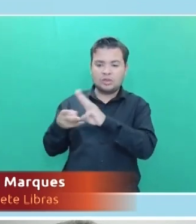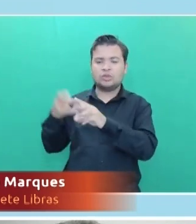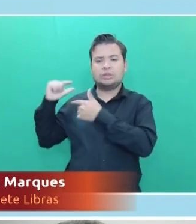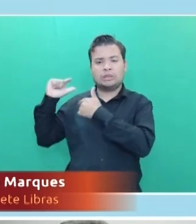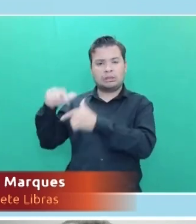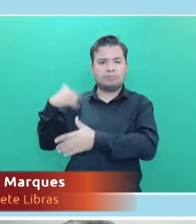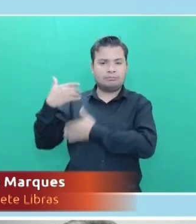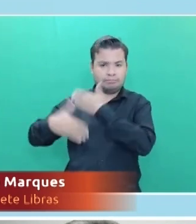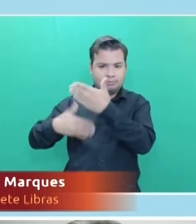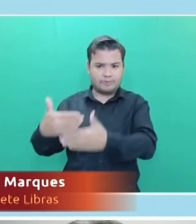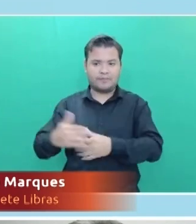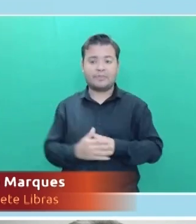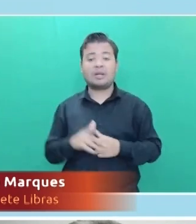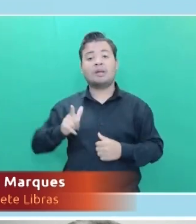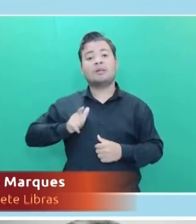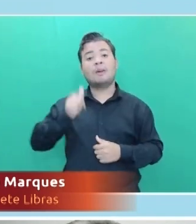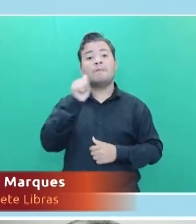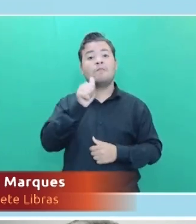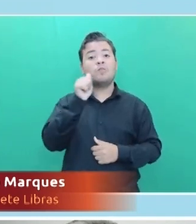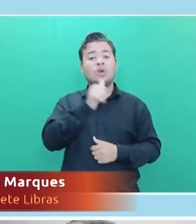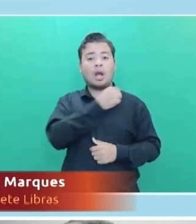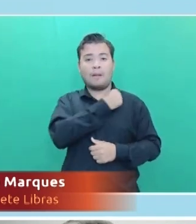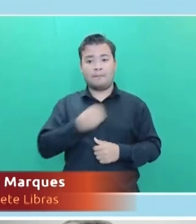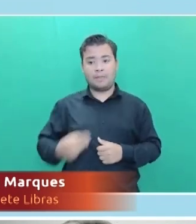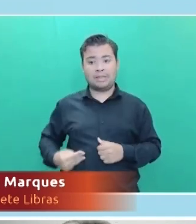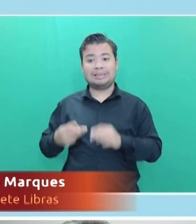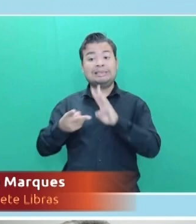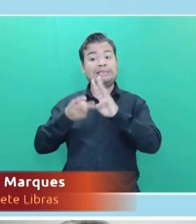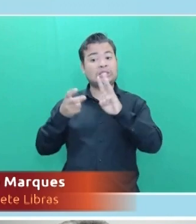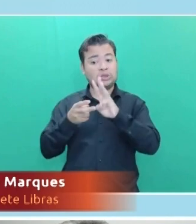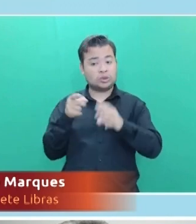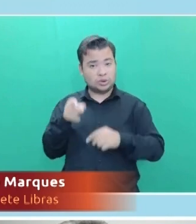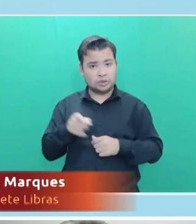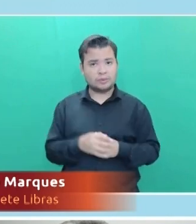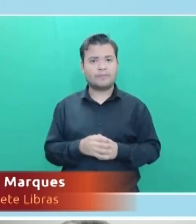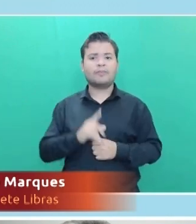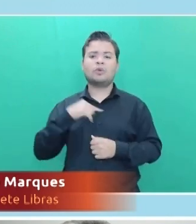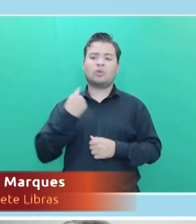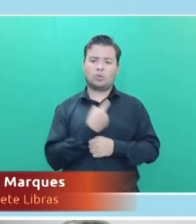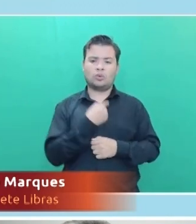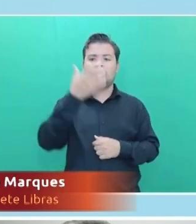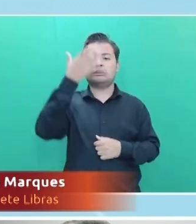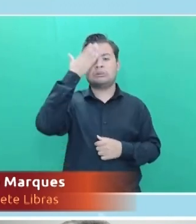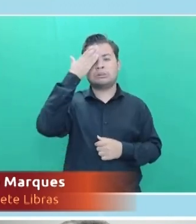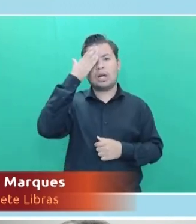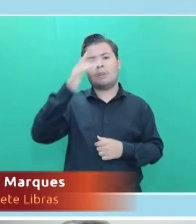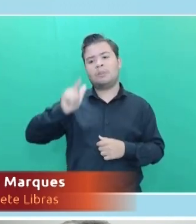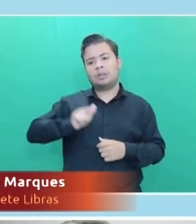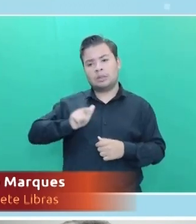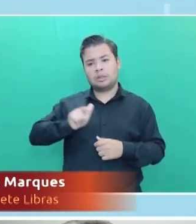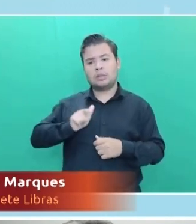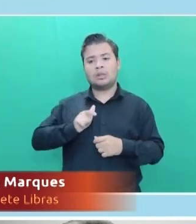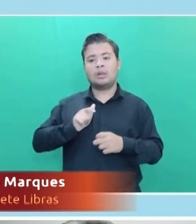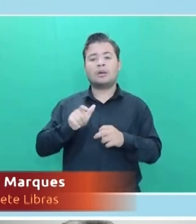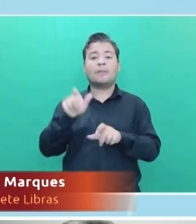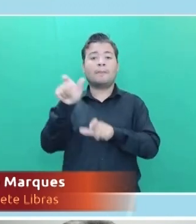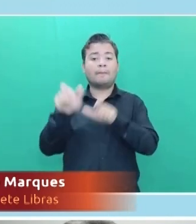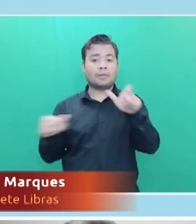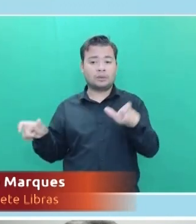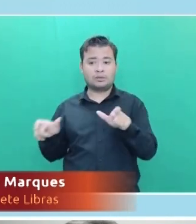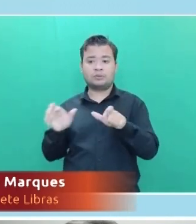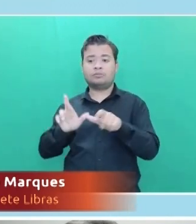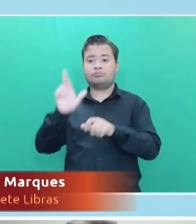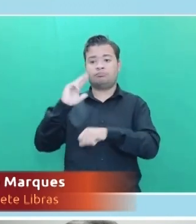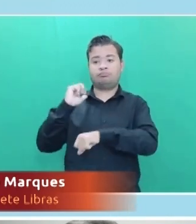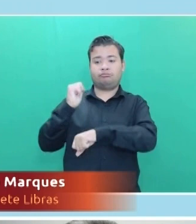tendo uma ministra indígena. A gente sabe também que houve a volta, né, de pessoas em cargos de chefia dentro da